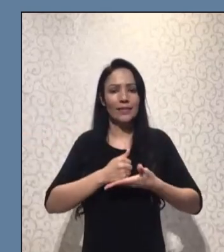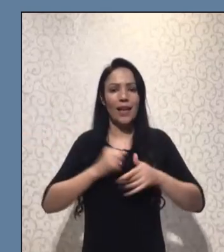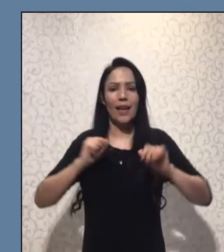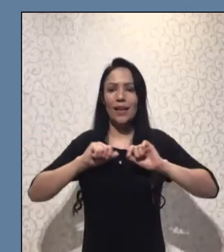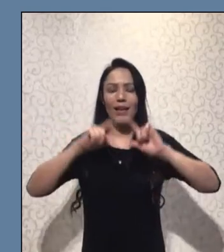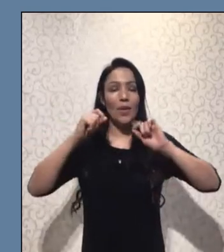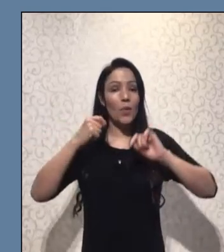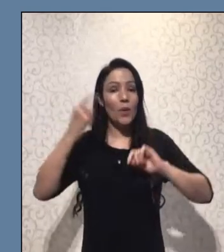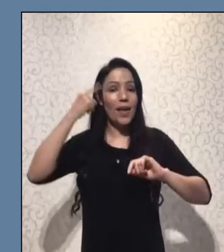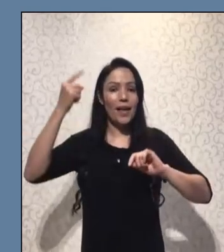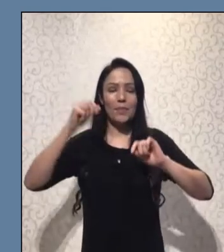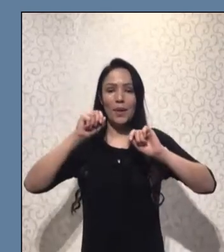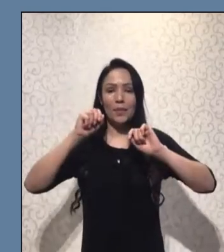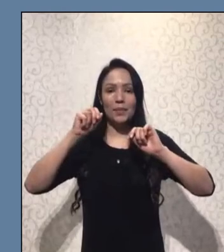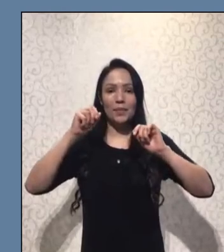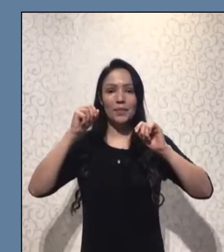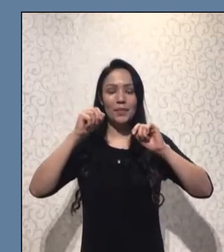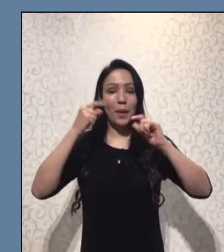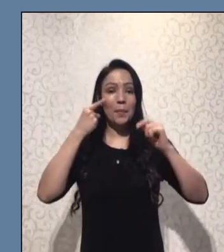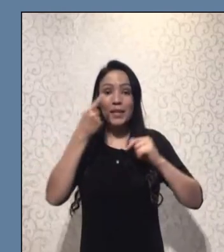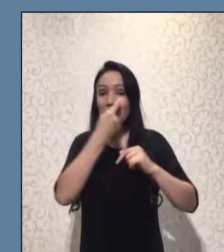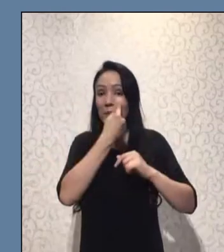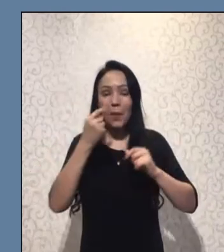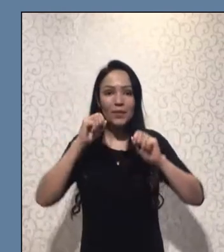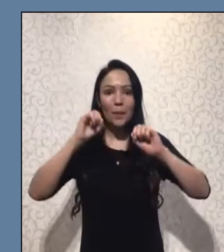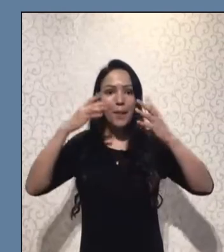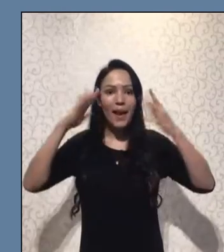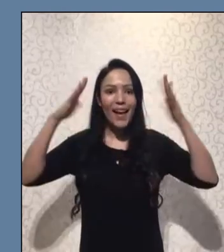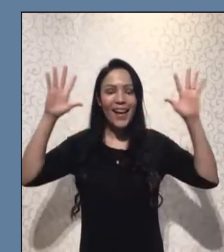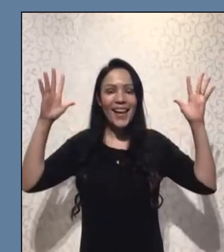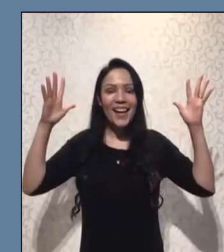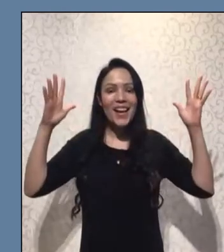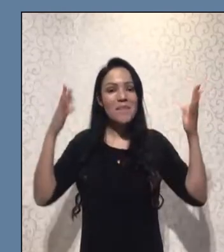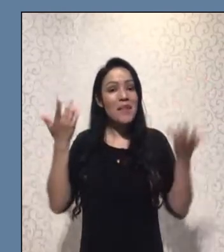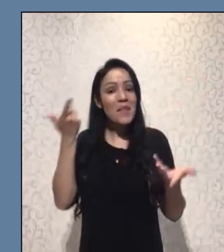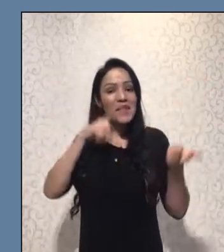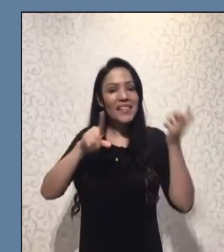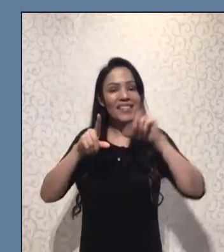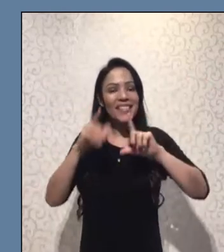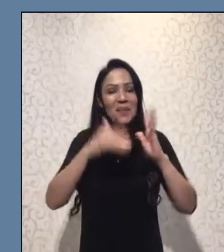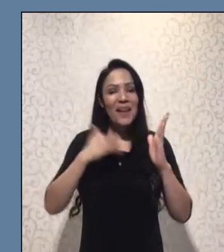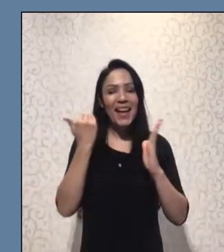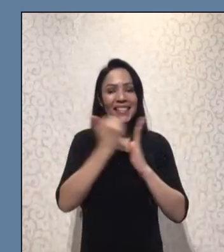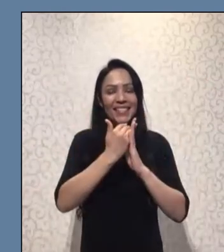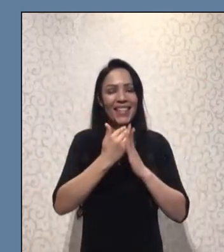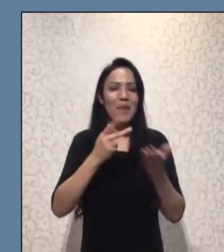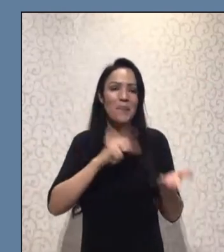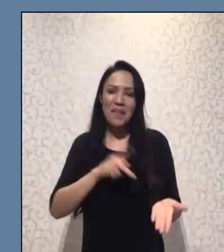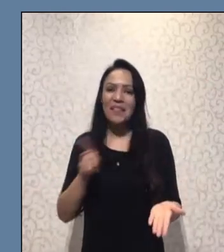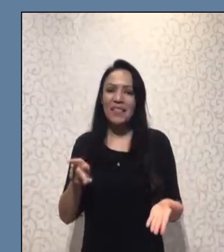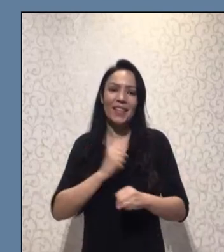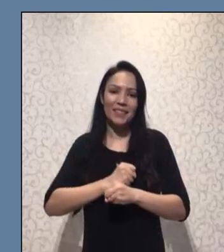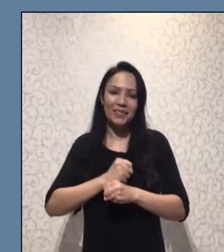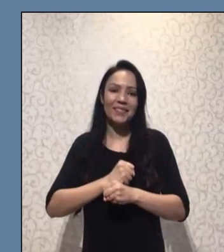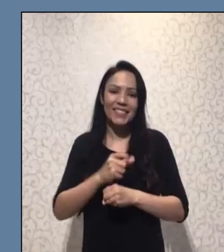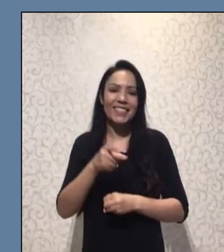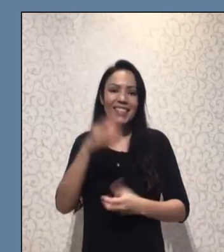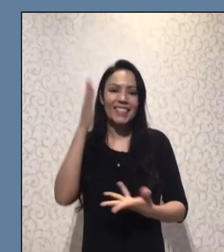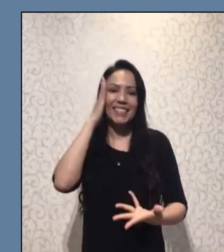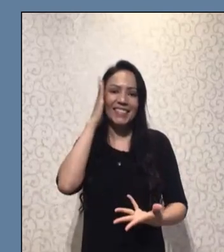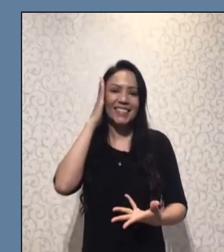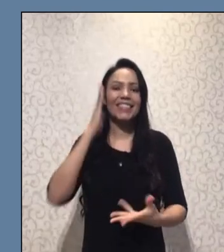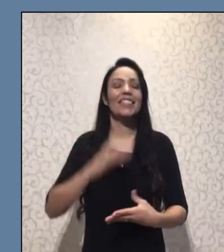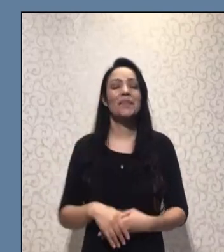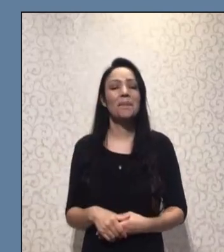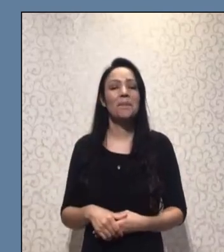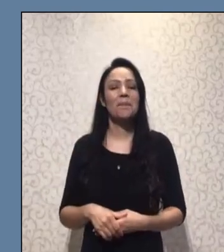Paulino, falando do teu convite, por exemplo, para integrar o acervo da Pinacoteca. Eu sou professor há muitos anos, como vocês sabem. Eu